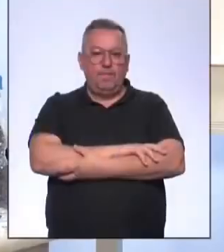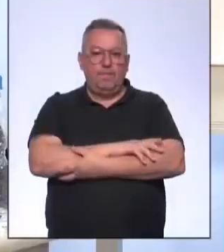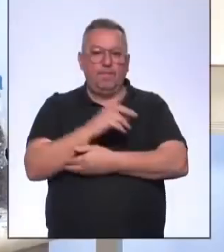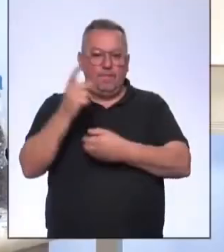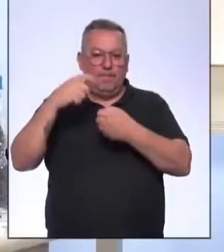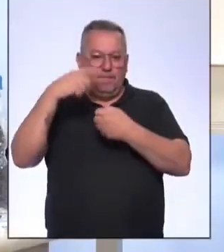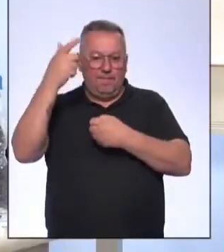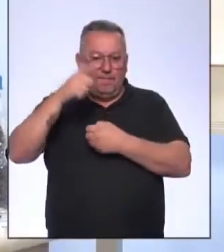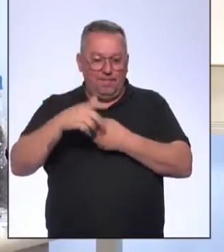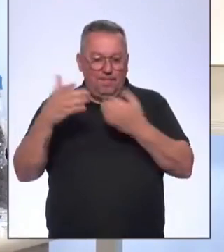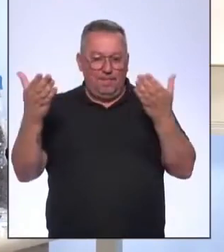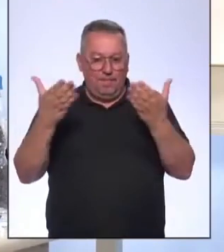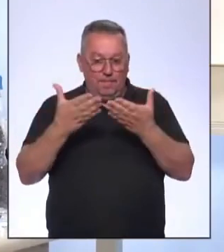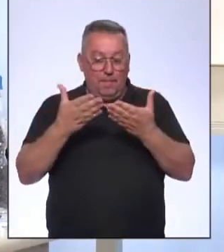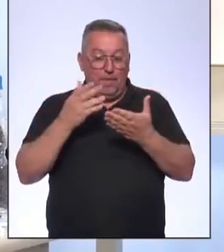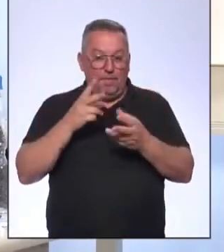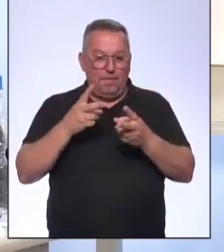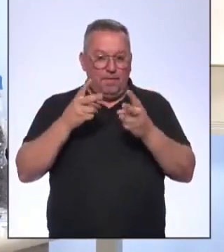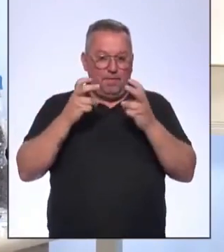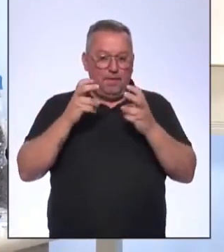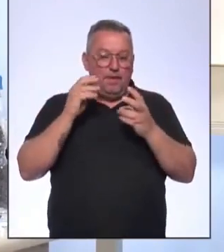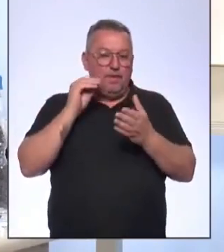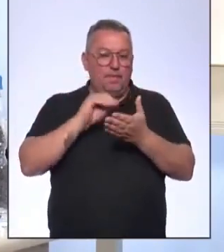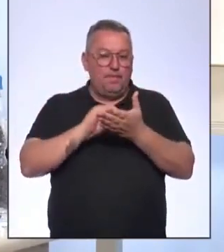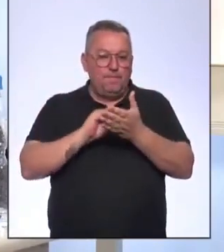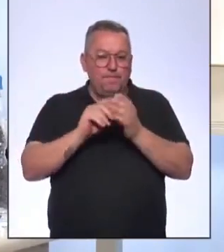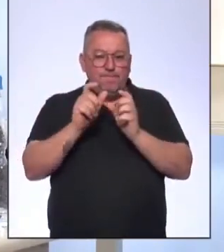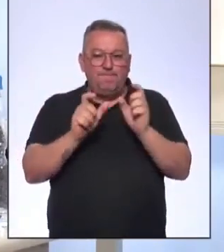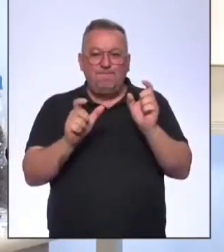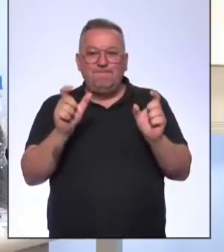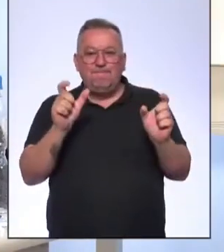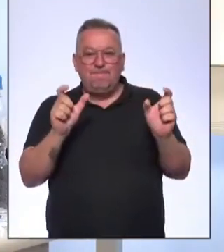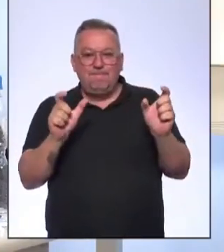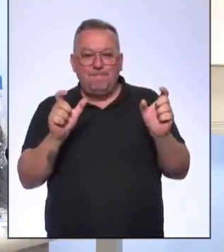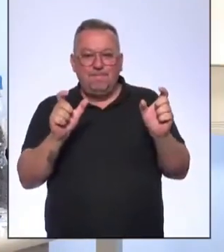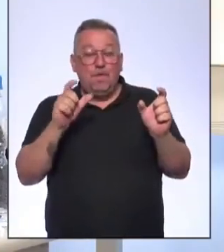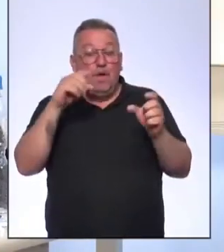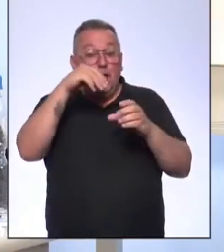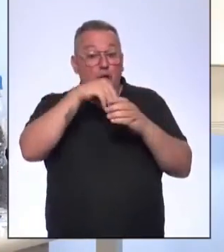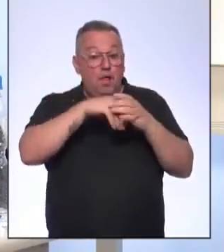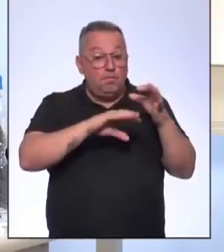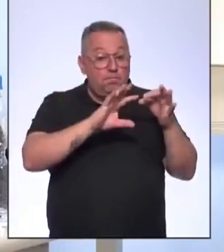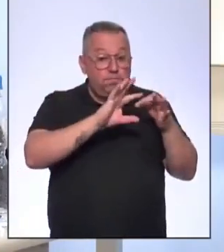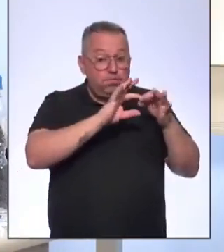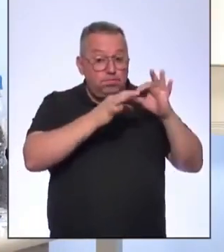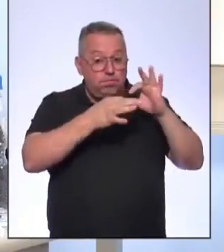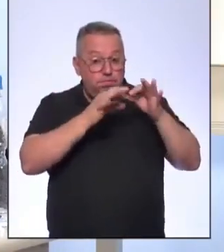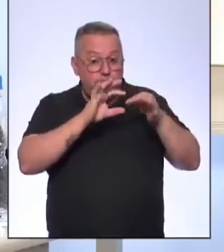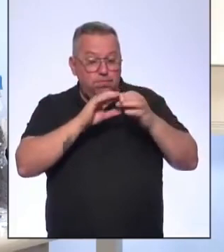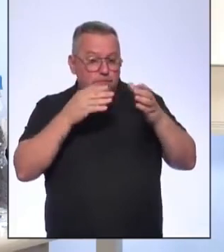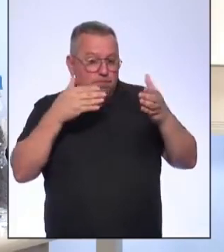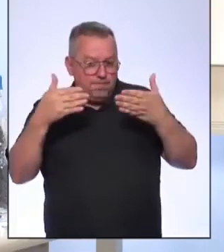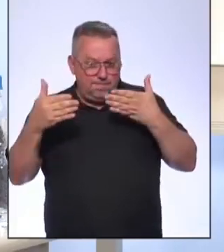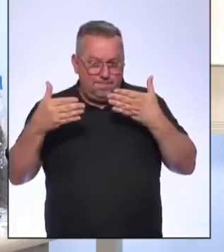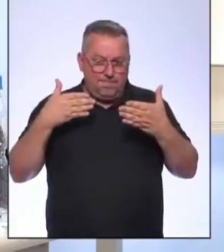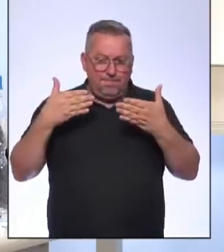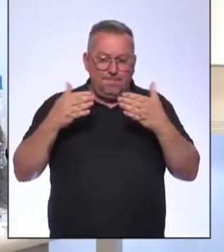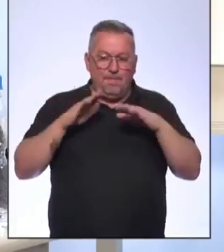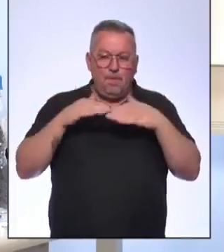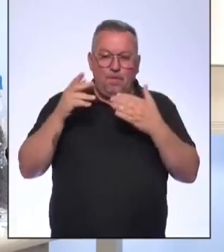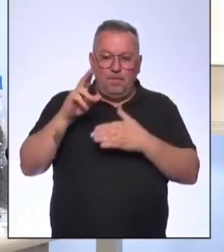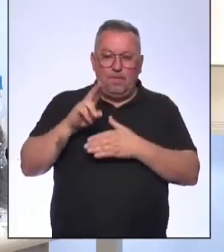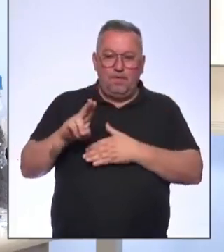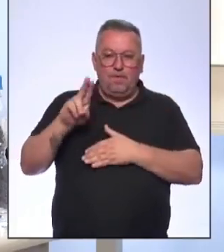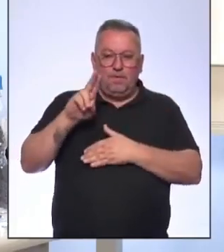Voltamos, então agora vocês podem perceber que a gente tentou colocar as palavras dentro de um contexto, de um diálogo, de uma conversa. Então, quando você quiser